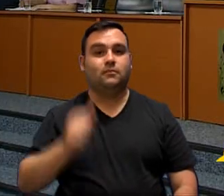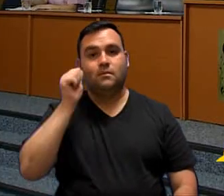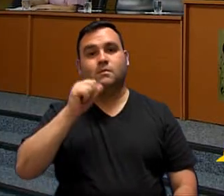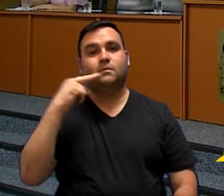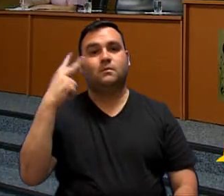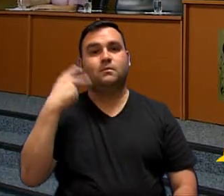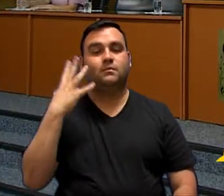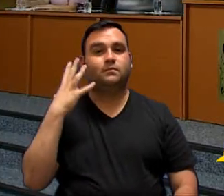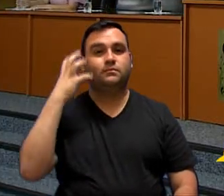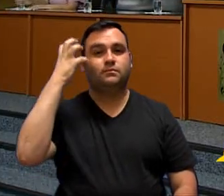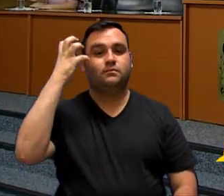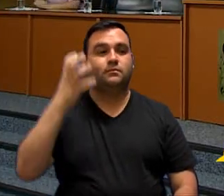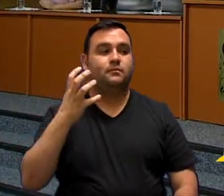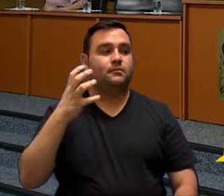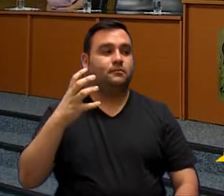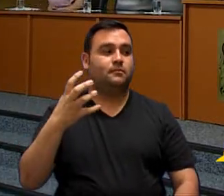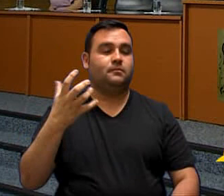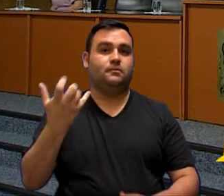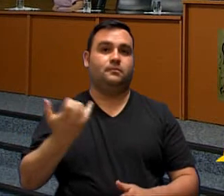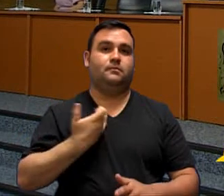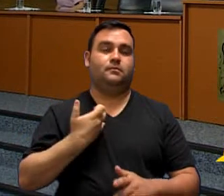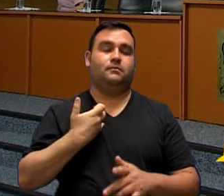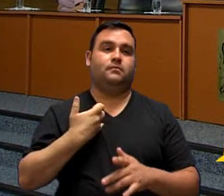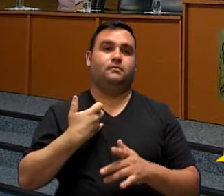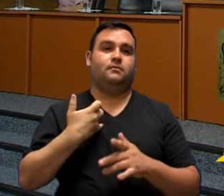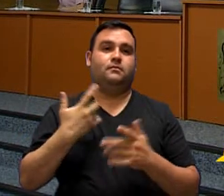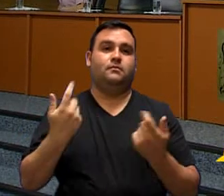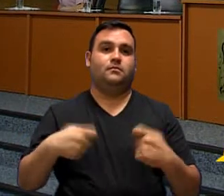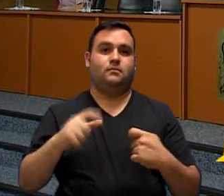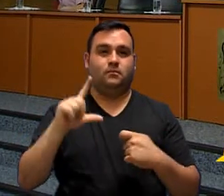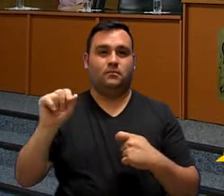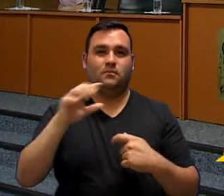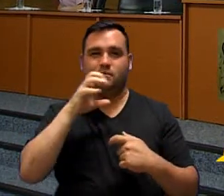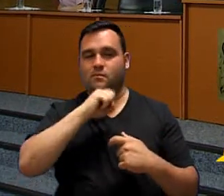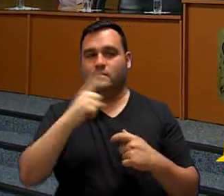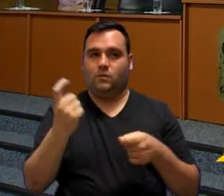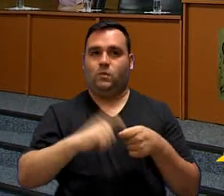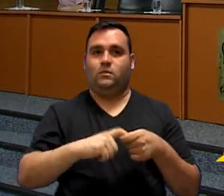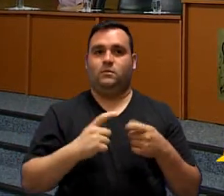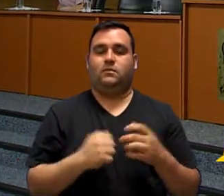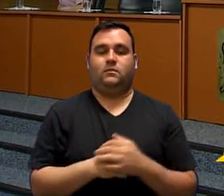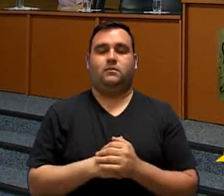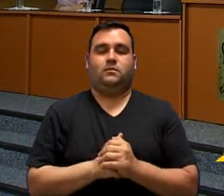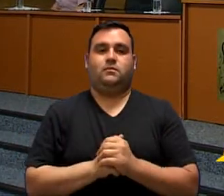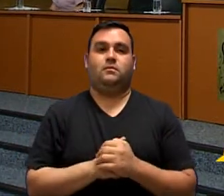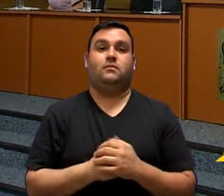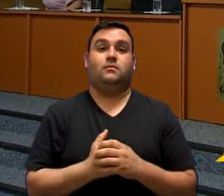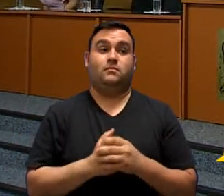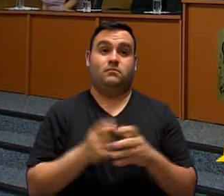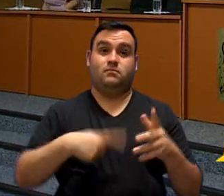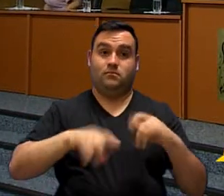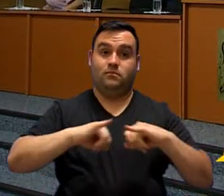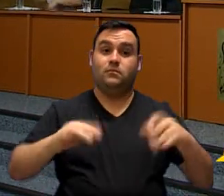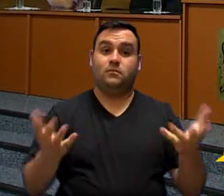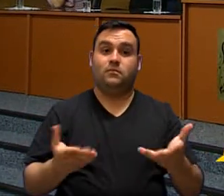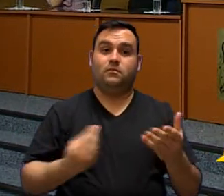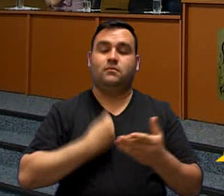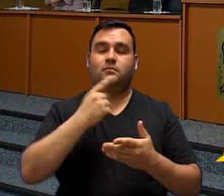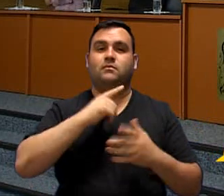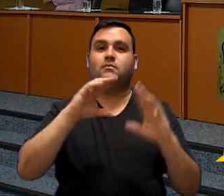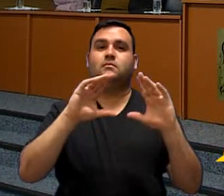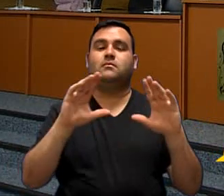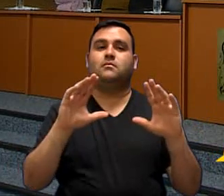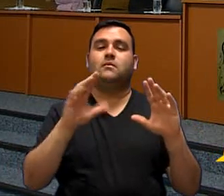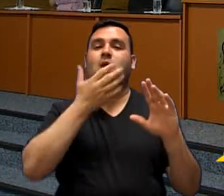A vereadora Fernanda Garcia informou que teve que se ausentar por um instante e retorna em breve. Nós anunciamos também a presença neste